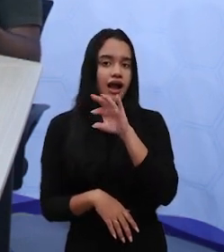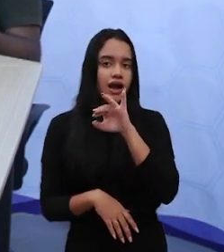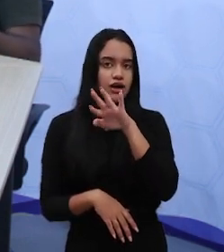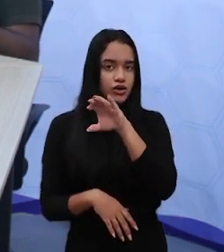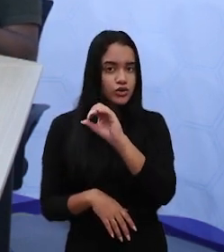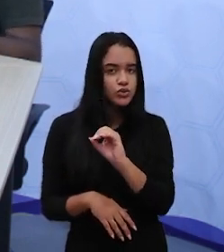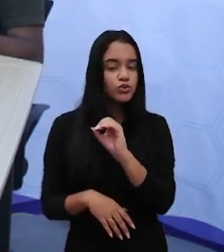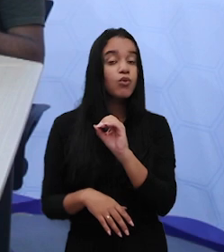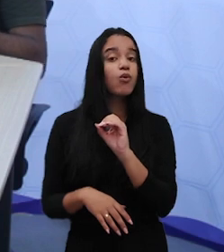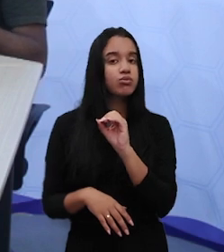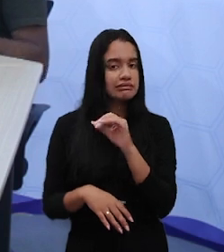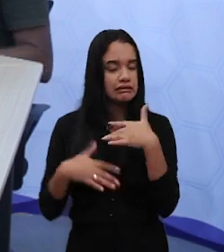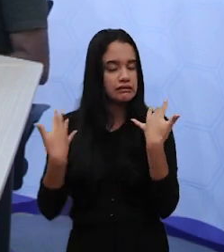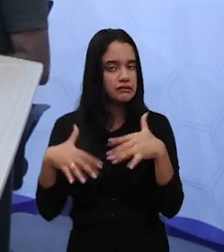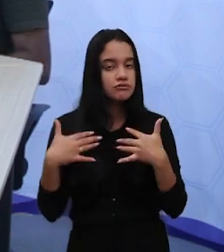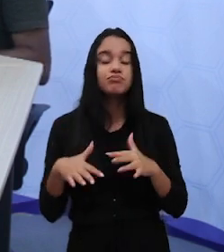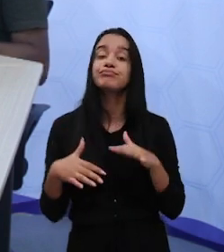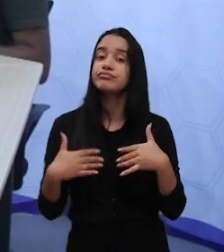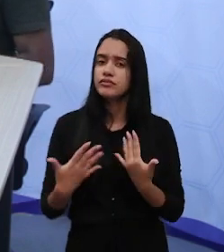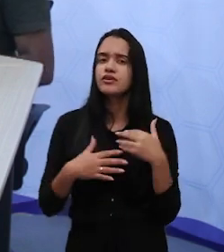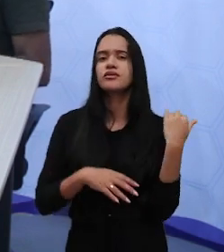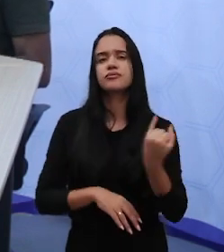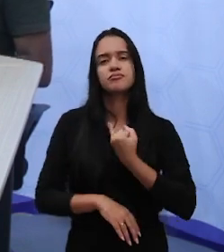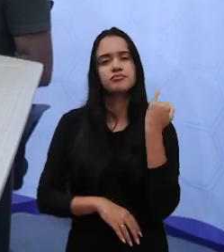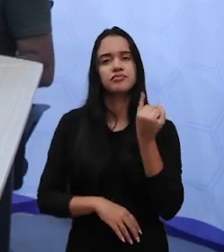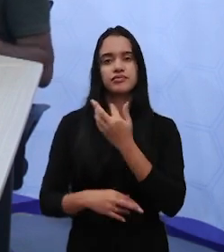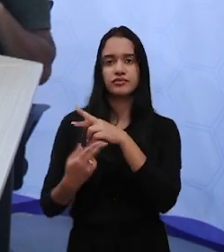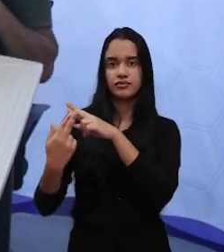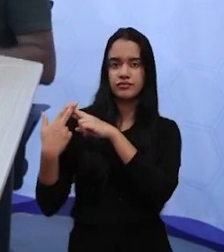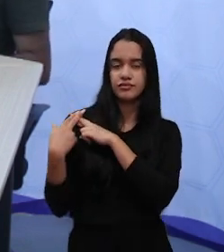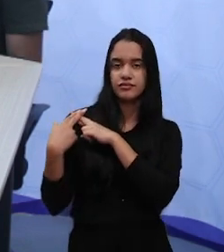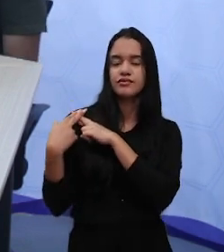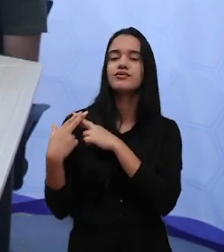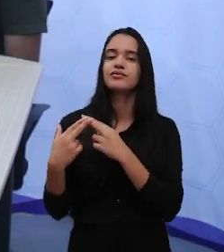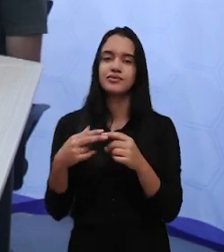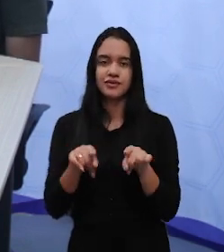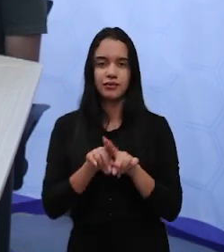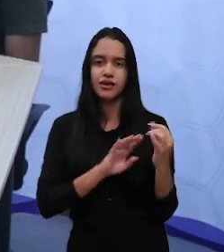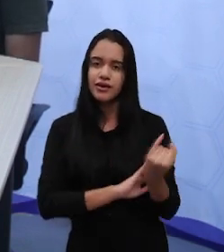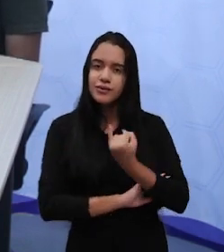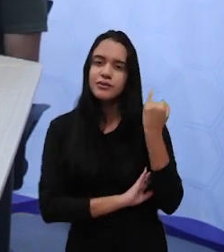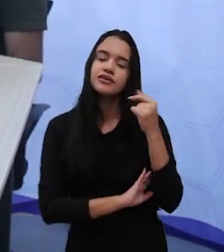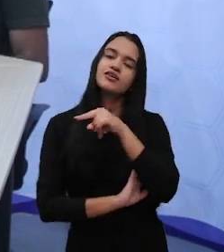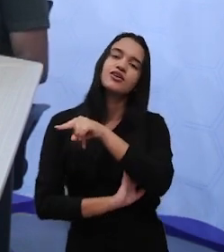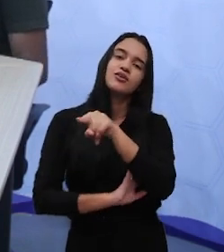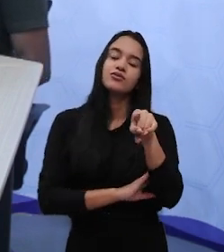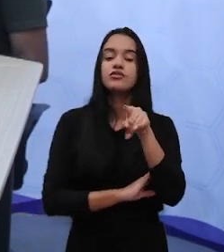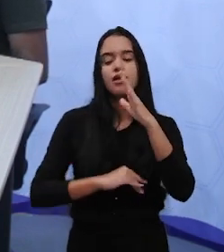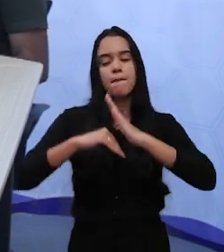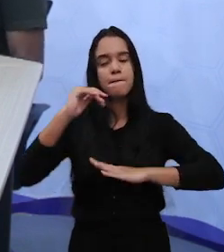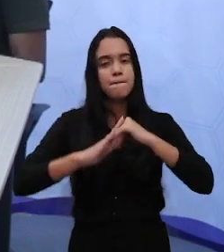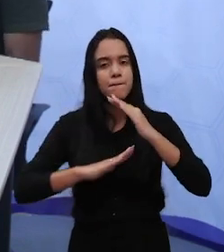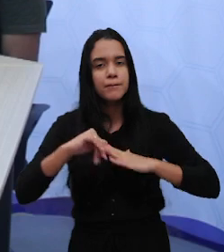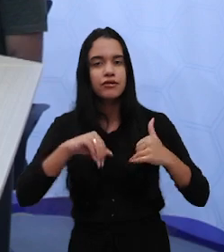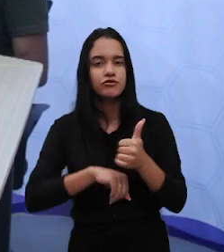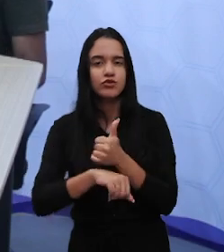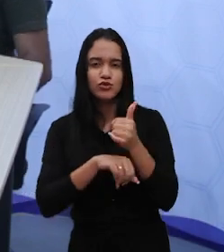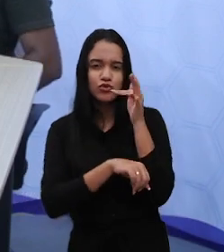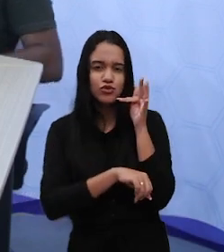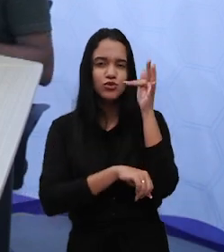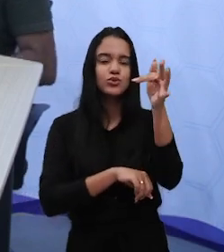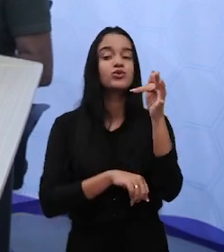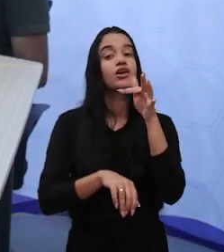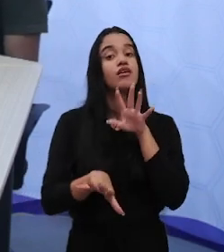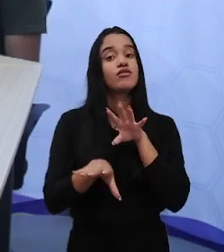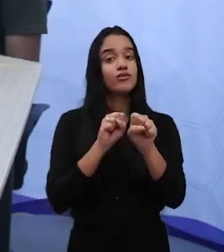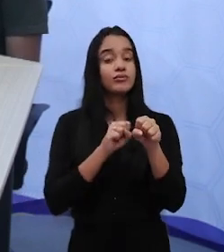ali. Então aquilo é muito importante, de muita responsabilidade, e é muito importante que você, enquanto profissional, futuro profissional em formação,